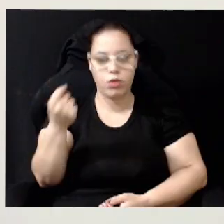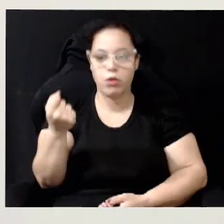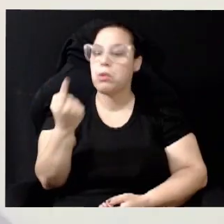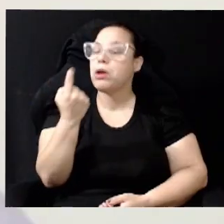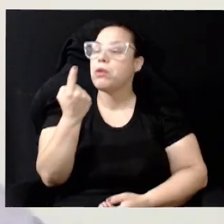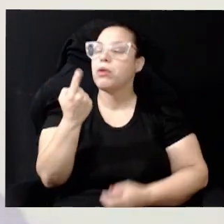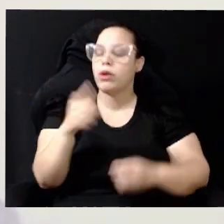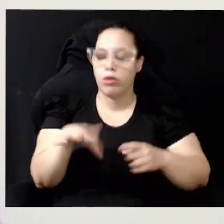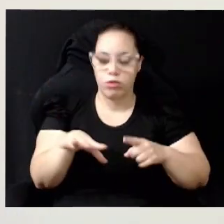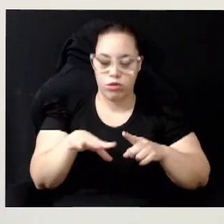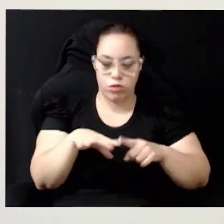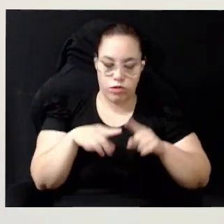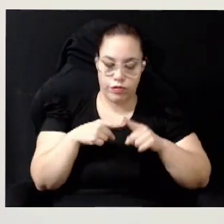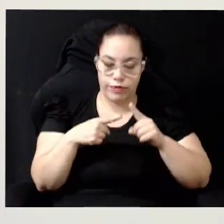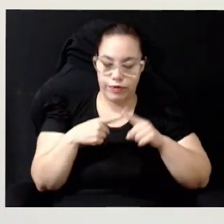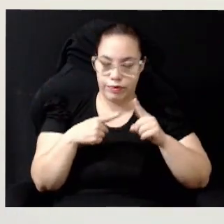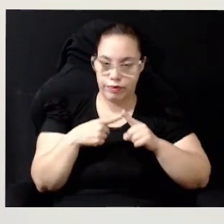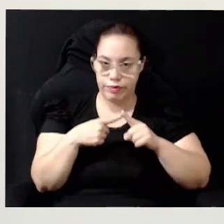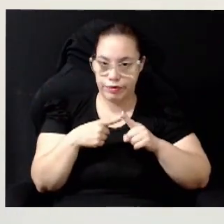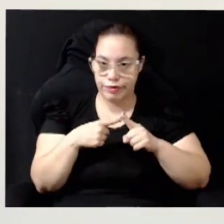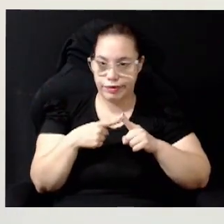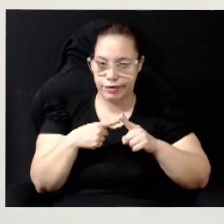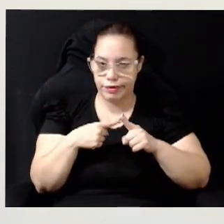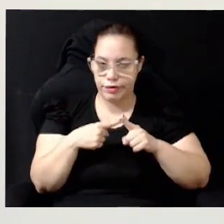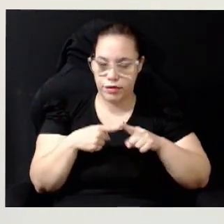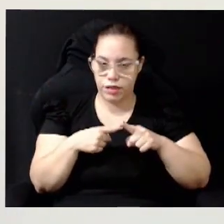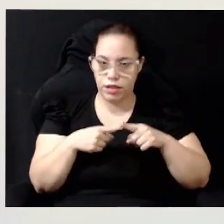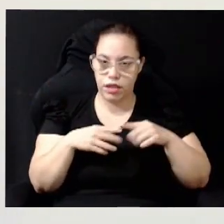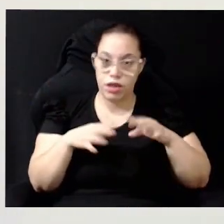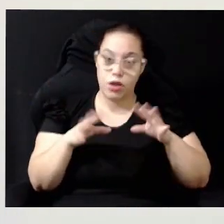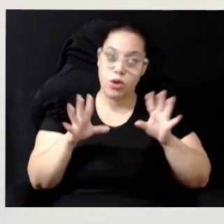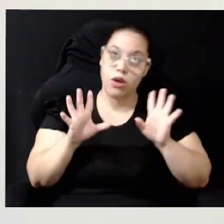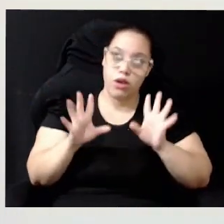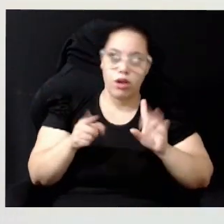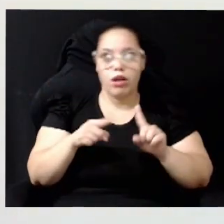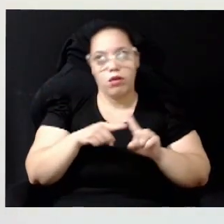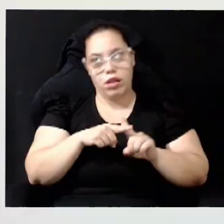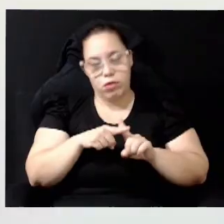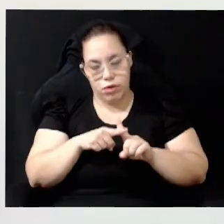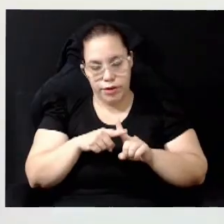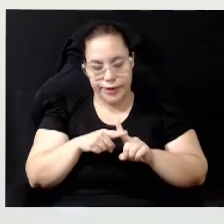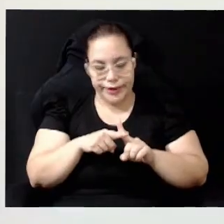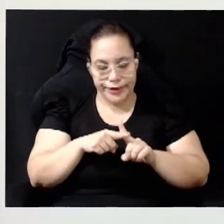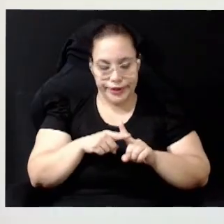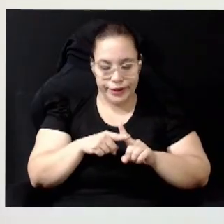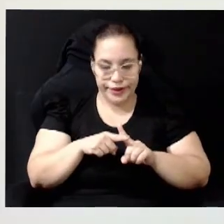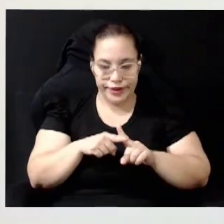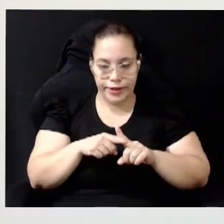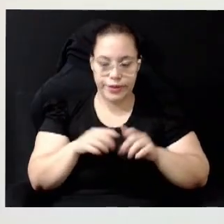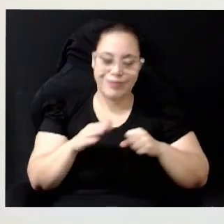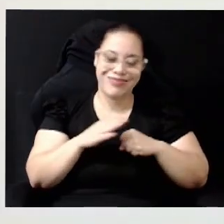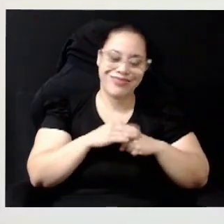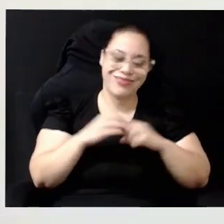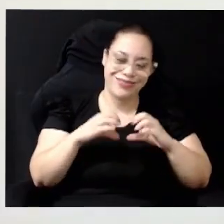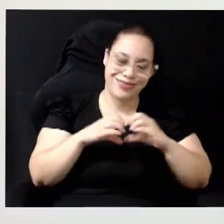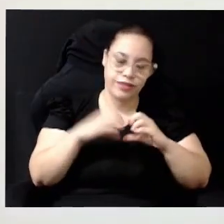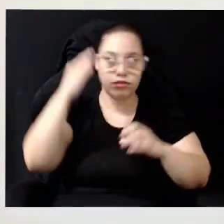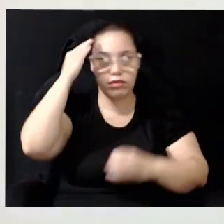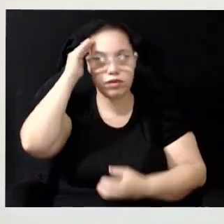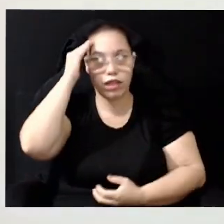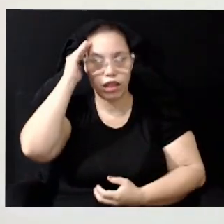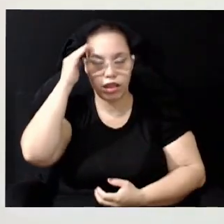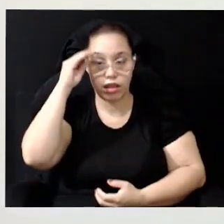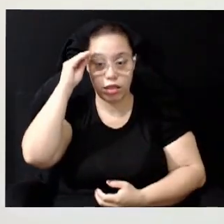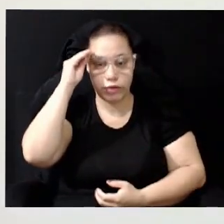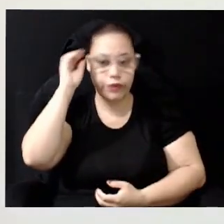ponto para levar essas situações de uma maneira mais positiva, de uma maneira mais amorosa, é entendendo